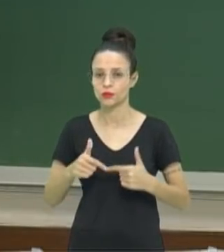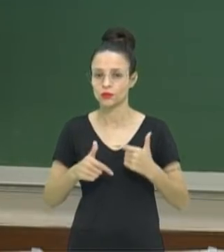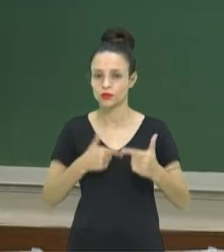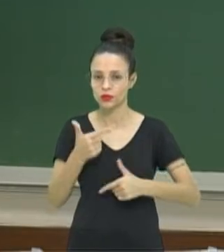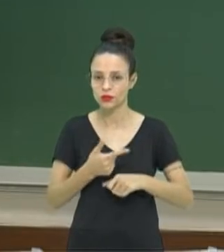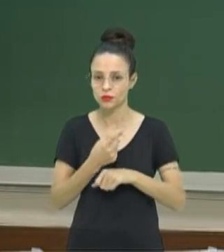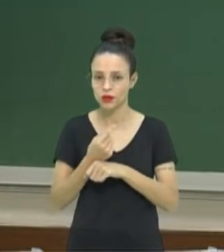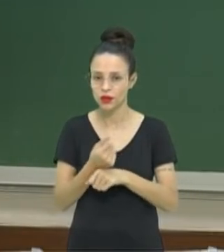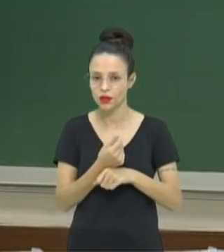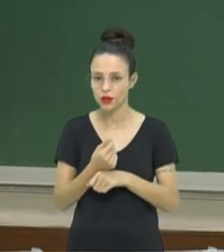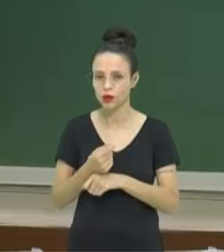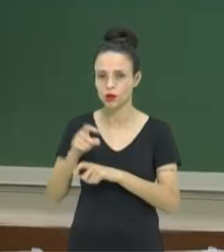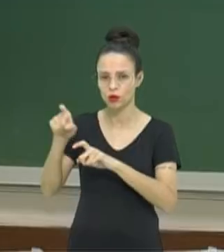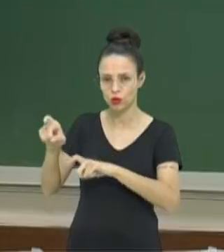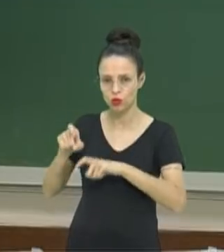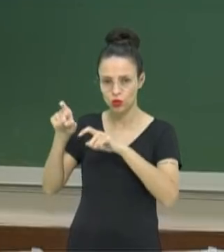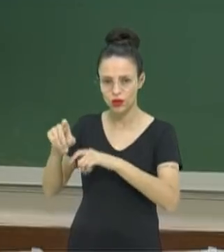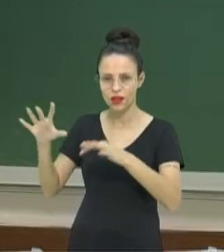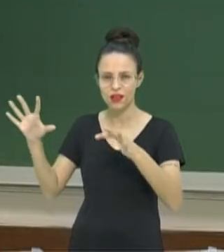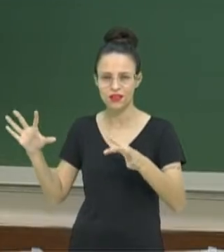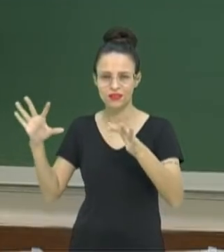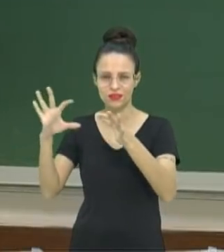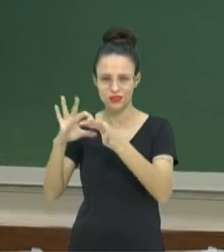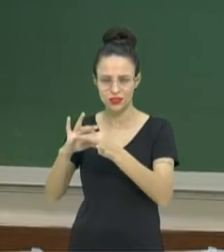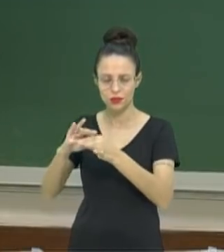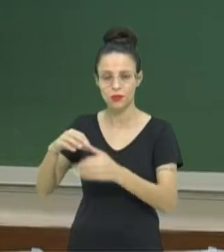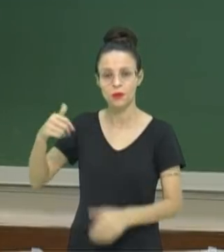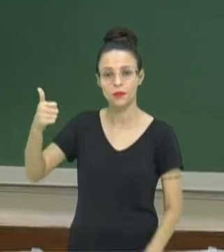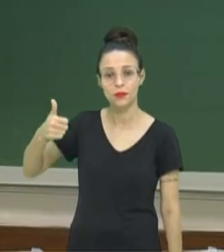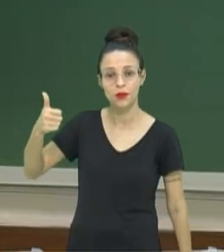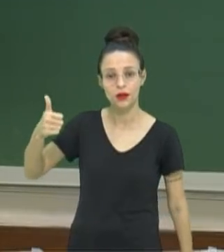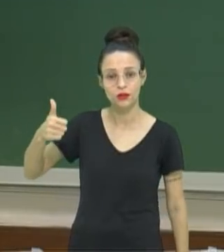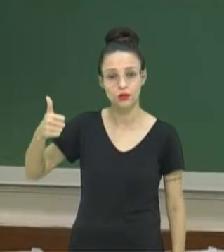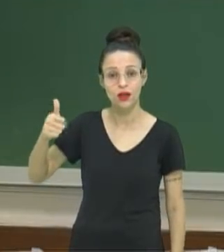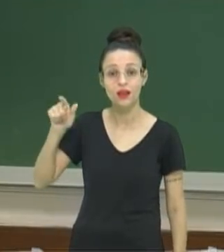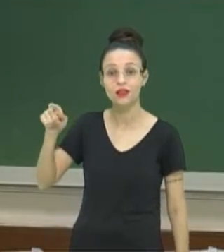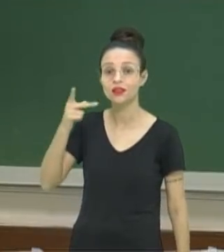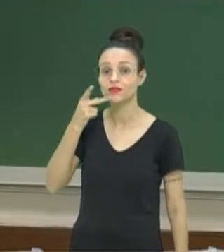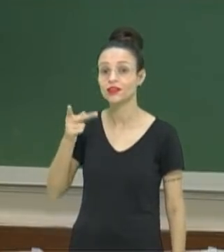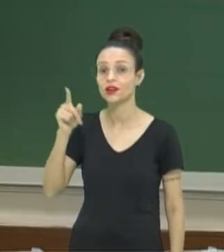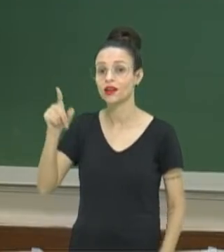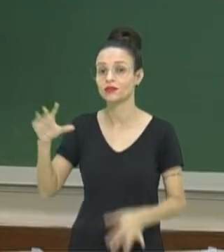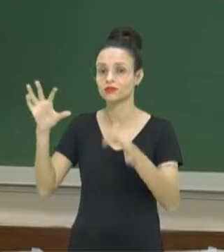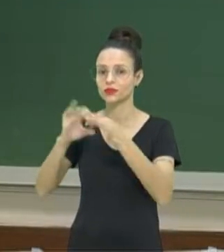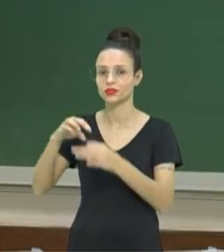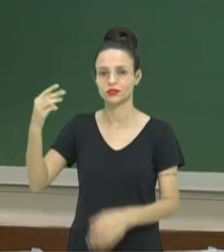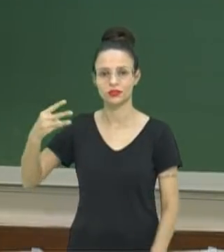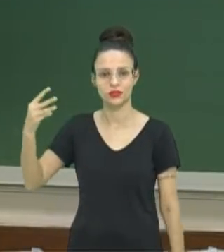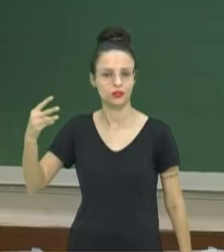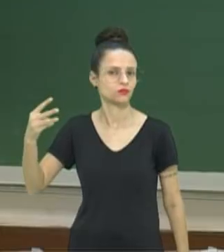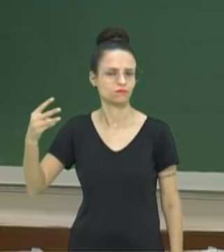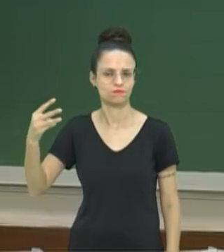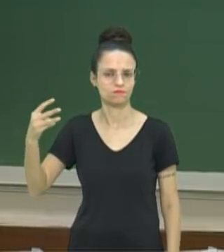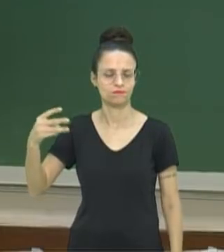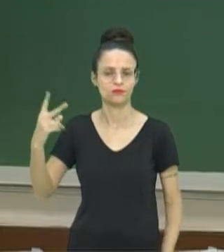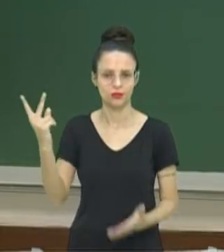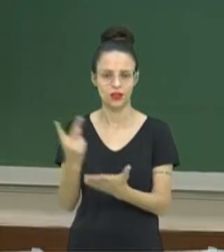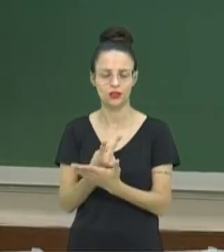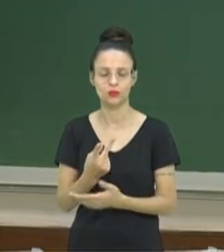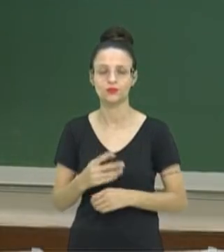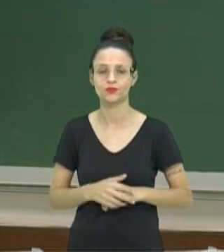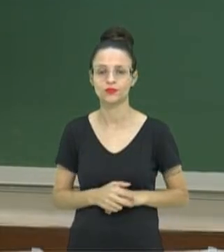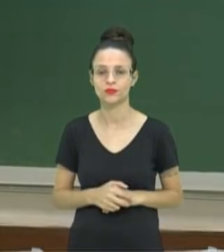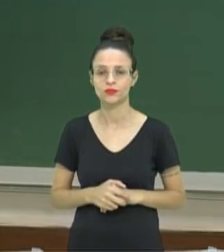atividades do meio rural estão vinculadas ao setor primário. Aqui está dizendo que é vinculado ao setor terciário, então já está errado